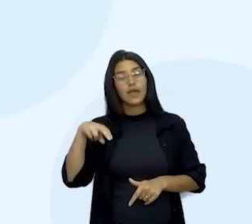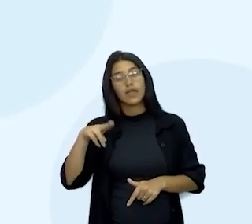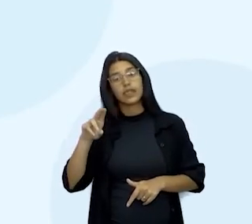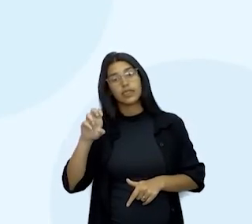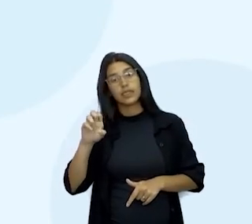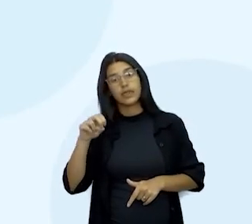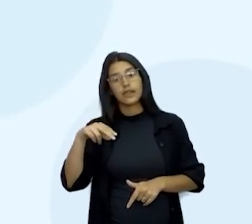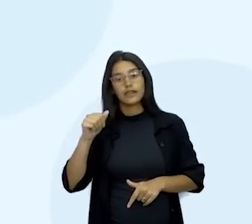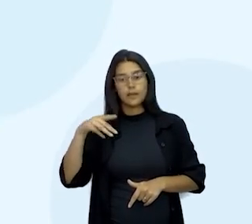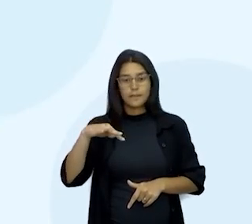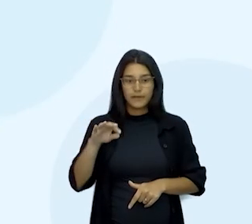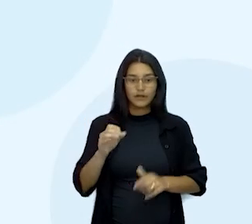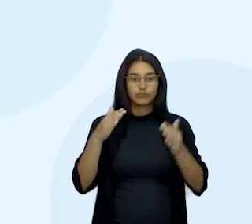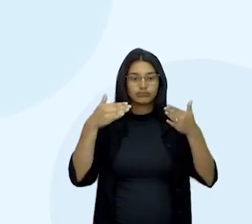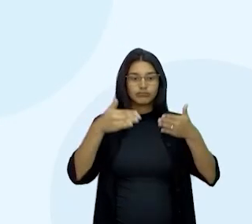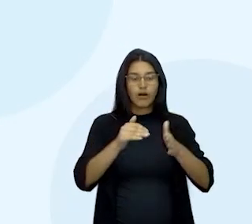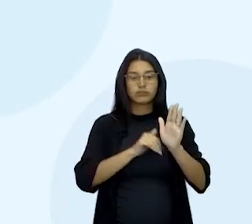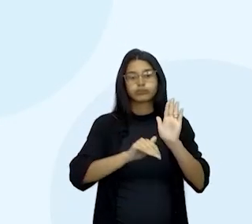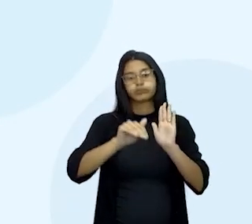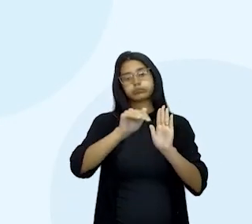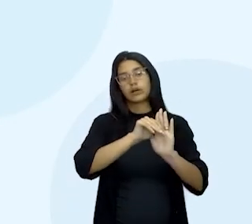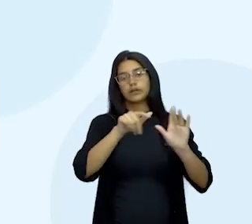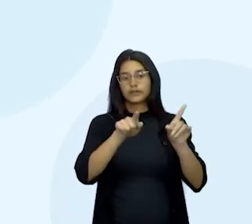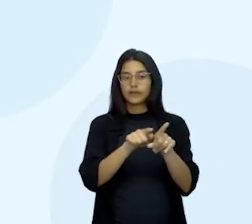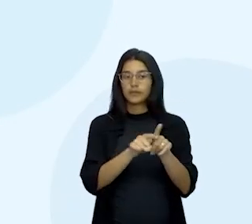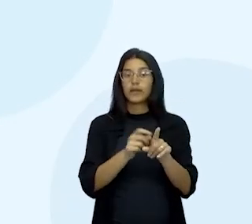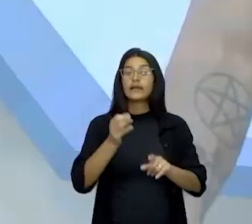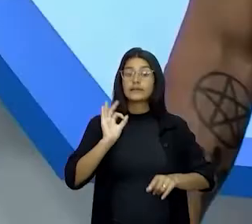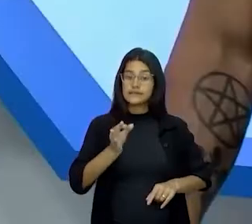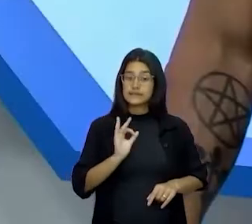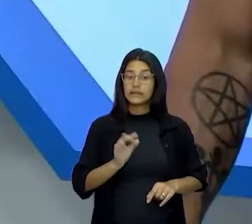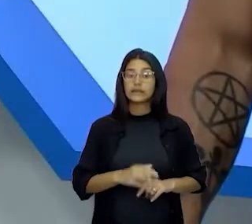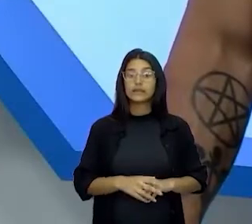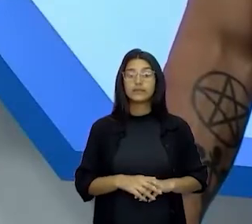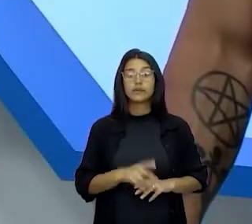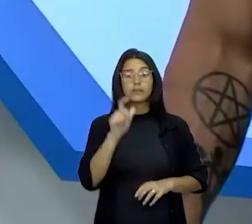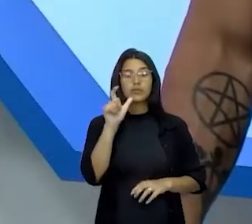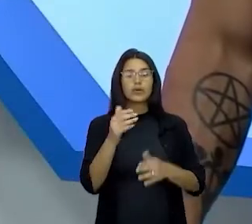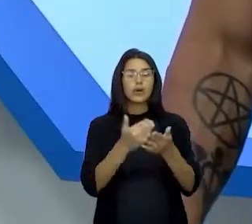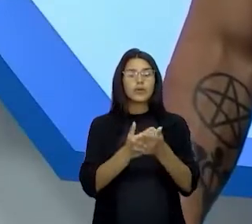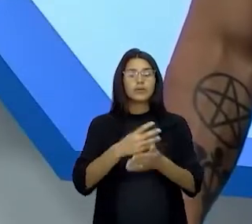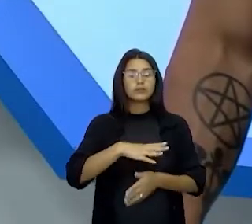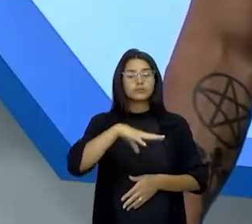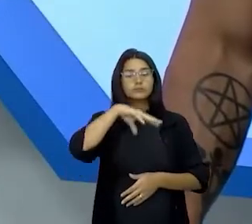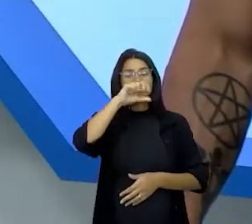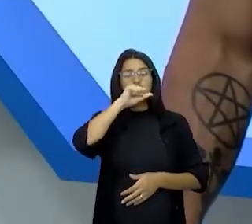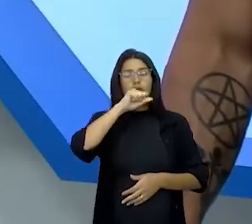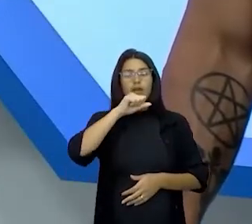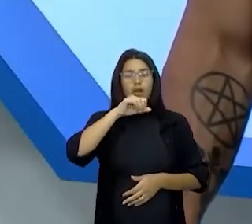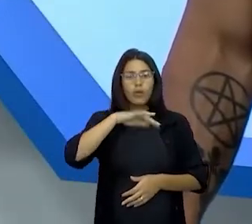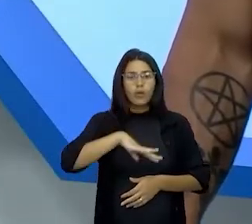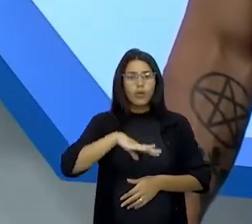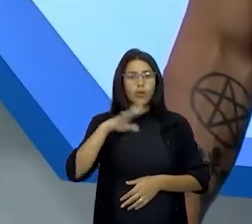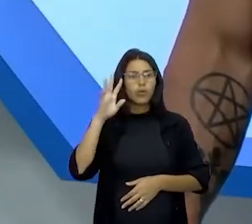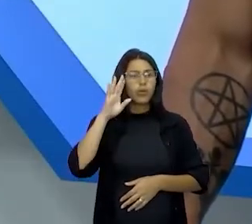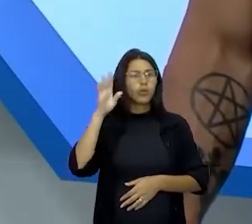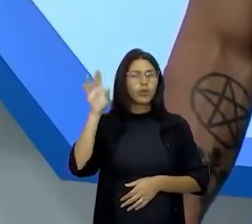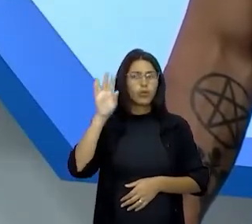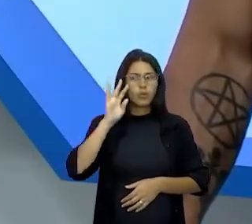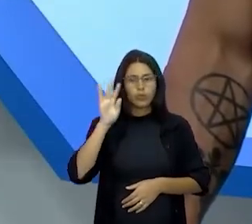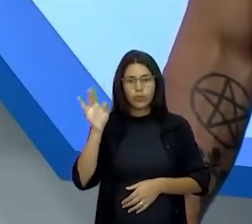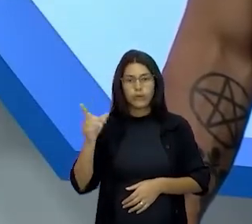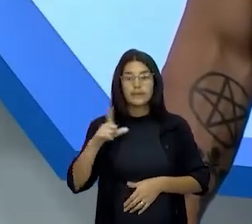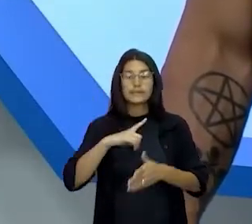em concentrações muito altas. Caramba, tá certo? sim. Exatamente. Então, a pessoa começa a respirar oxigênio e começa a ficar meio doidão. Então, existe